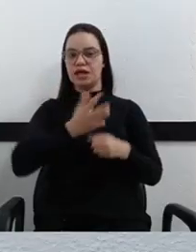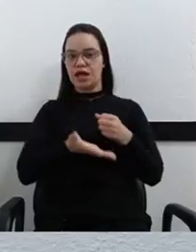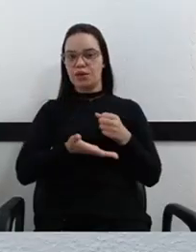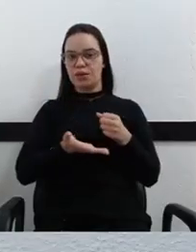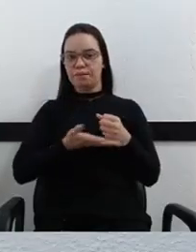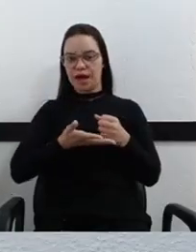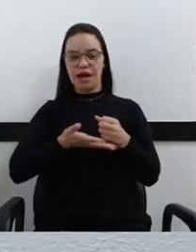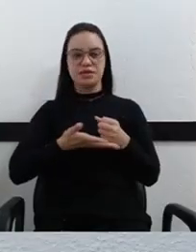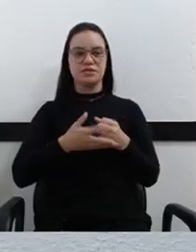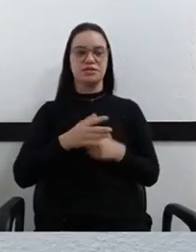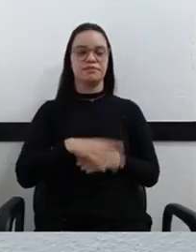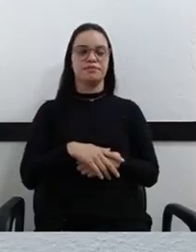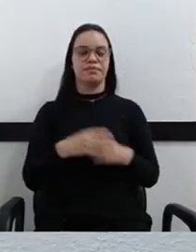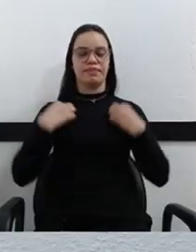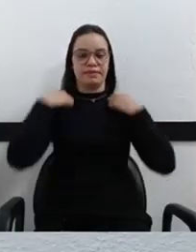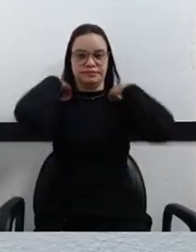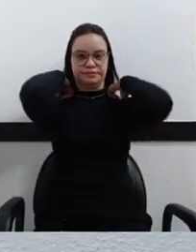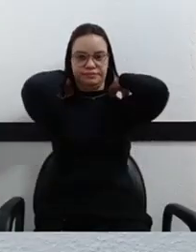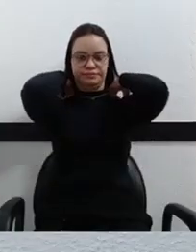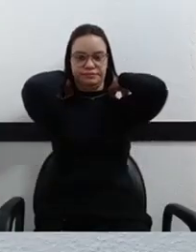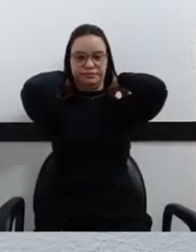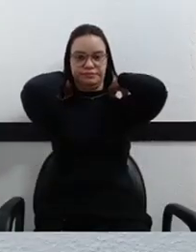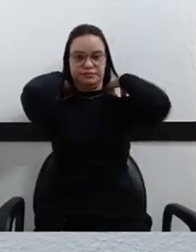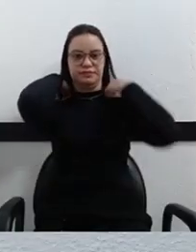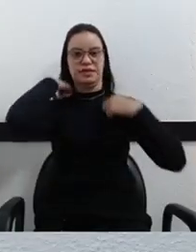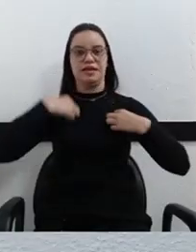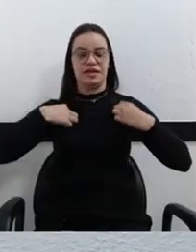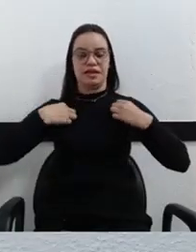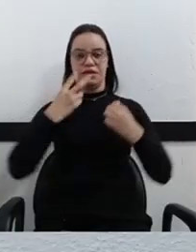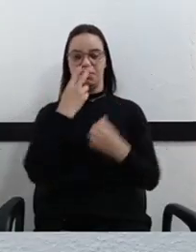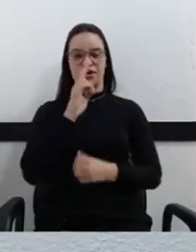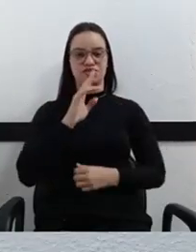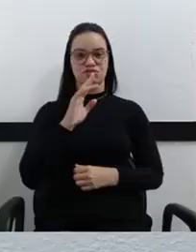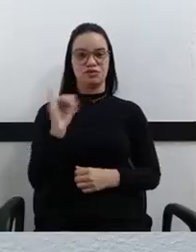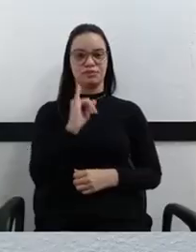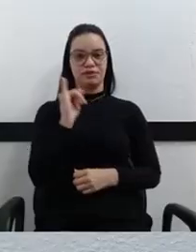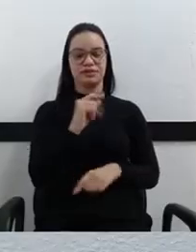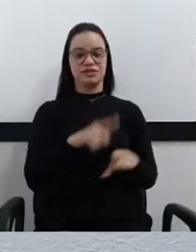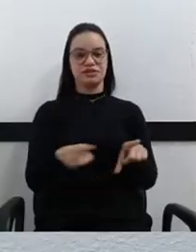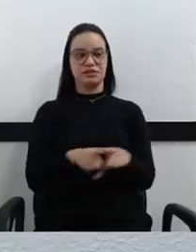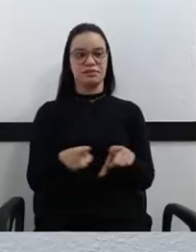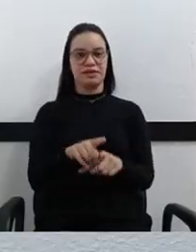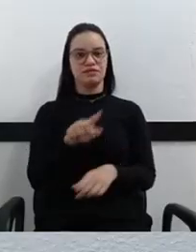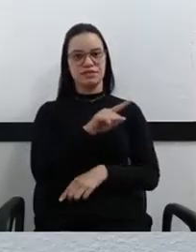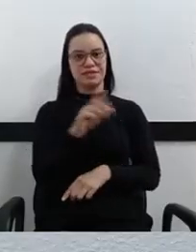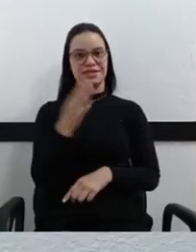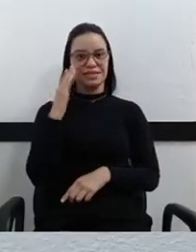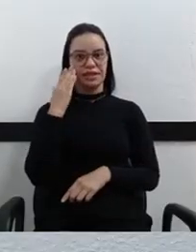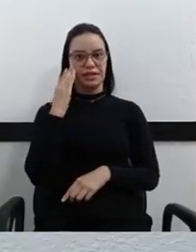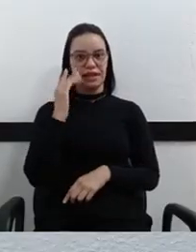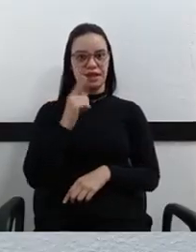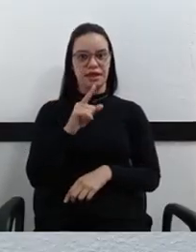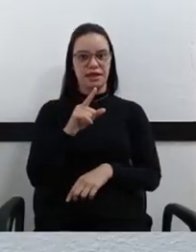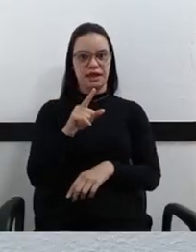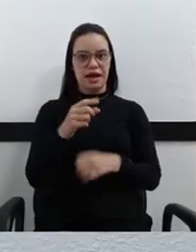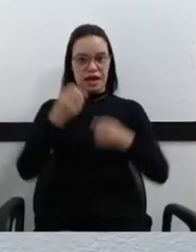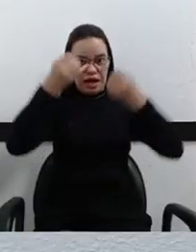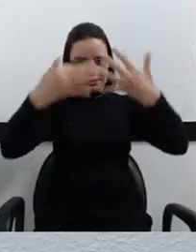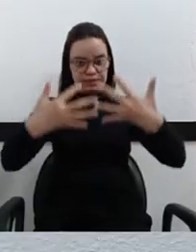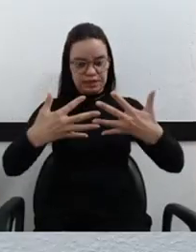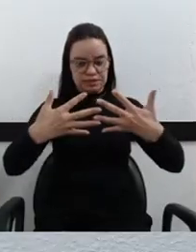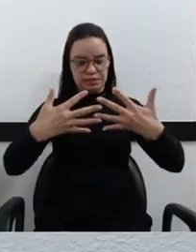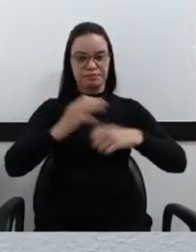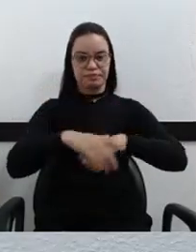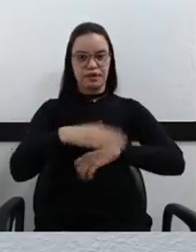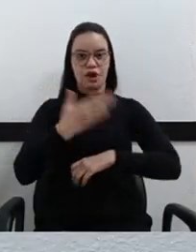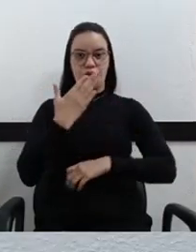para ser considerado, e eu acho que é bastante importante as pessoas entenderem essa parte. O